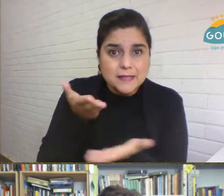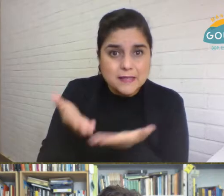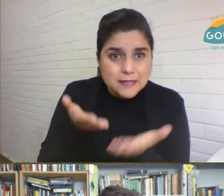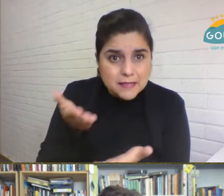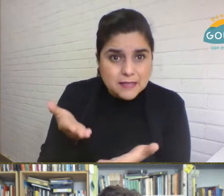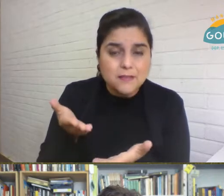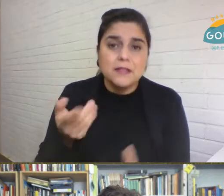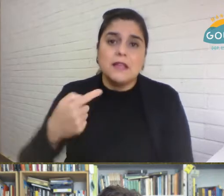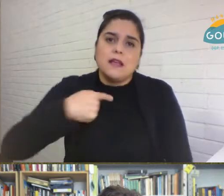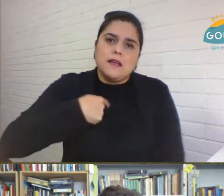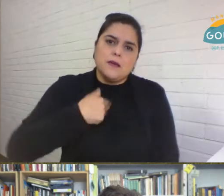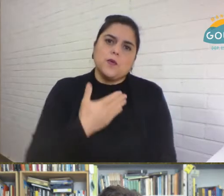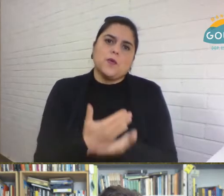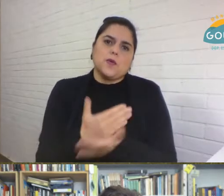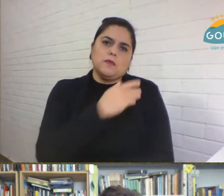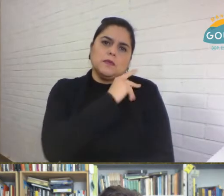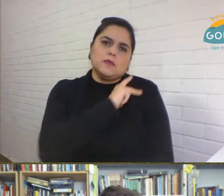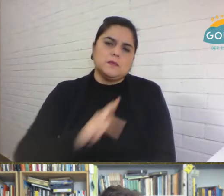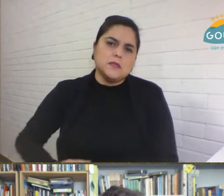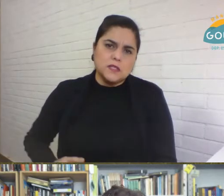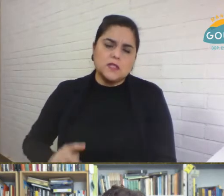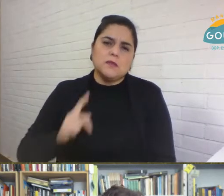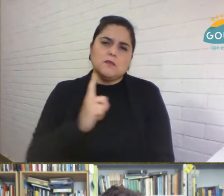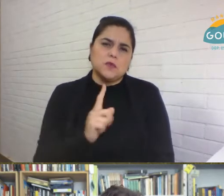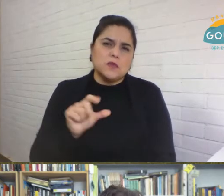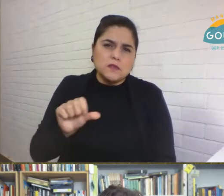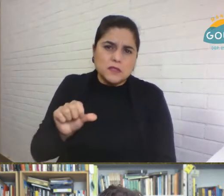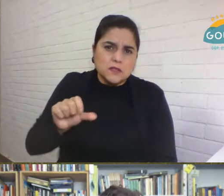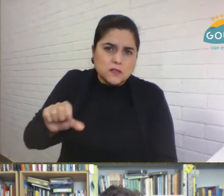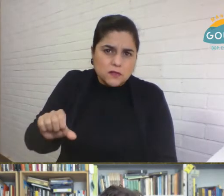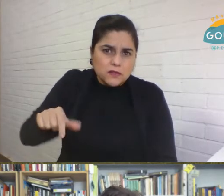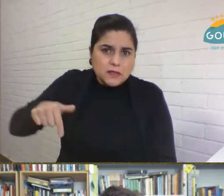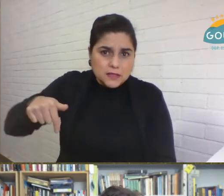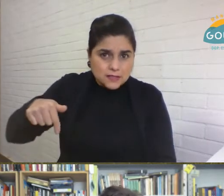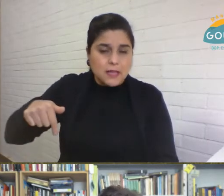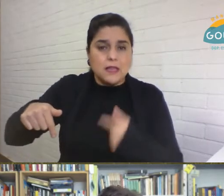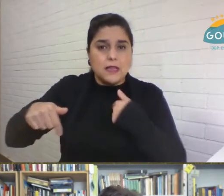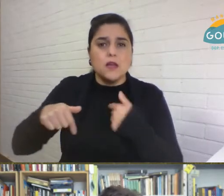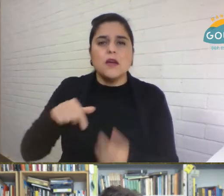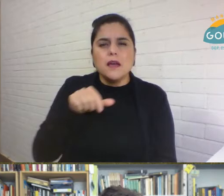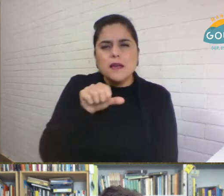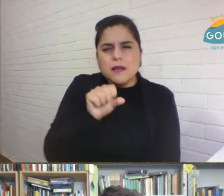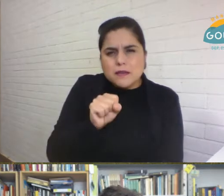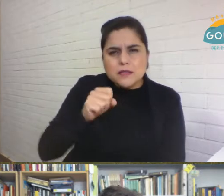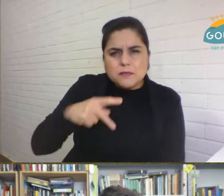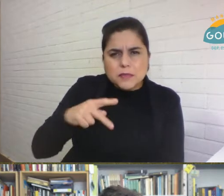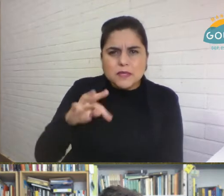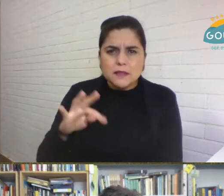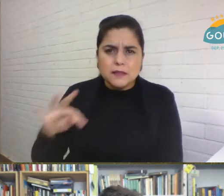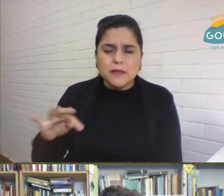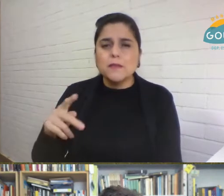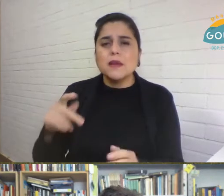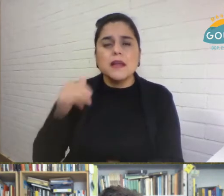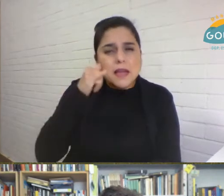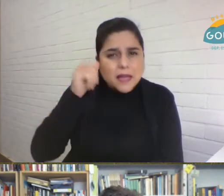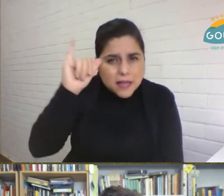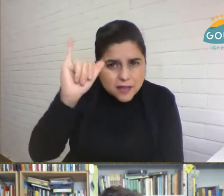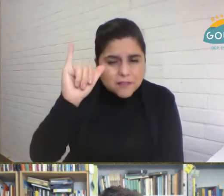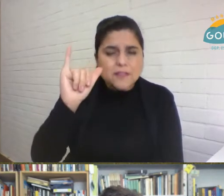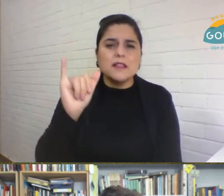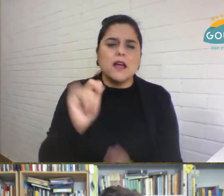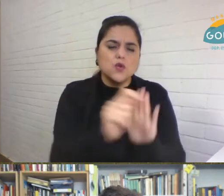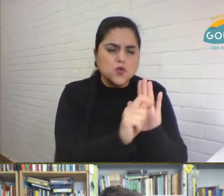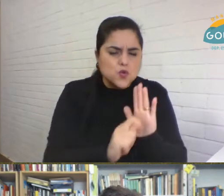presidir a partir de 1997, que era o SPTT, o Serviço de Prevenção e Tratamento da